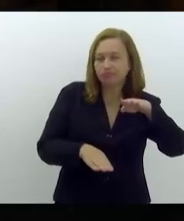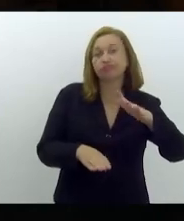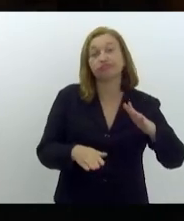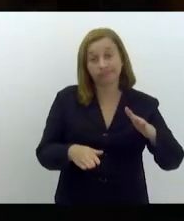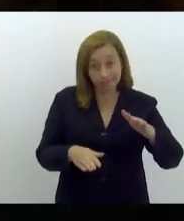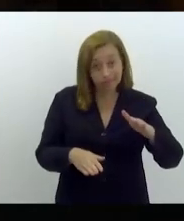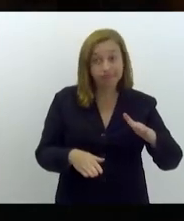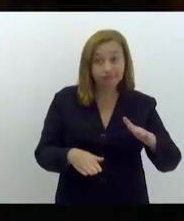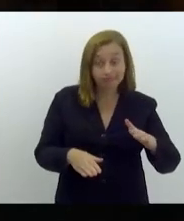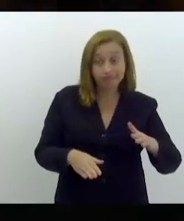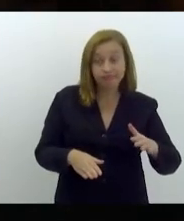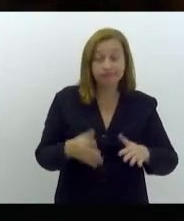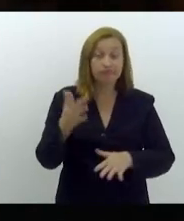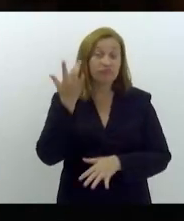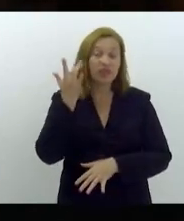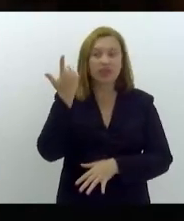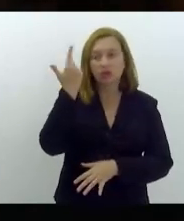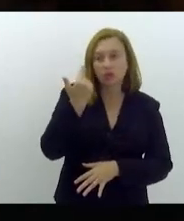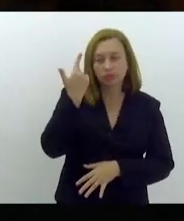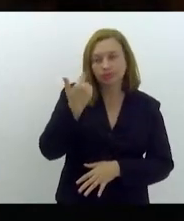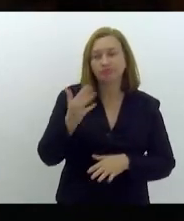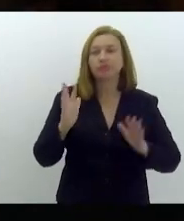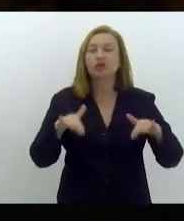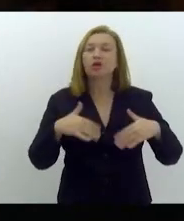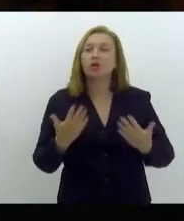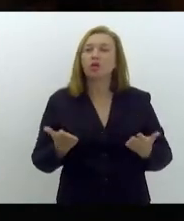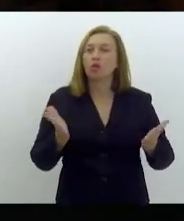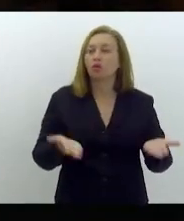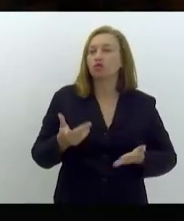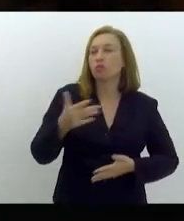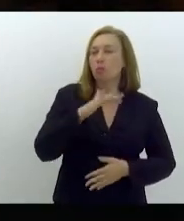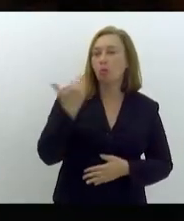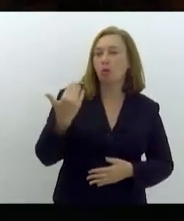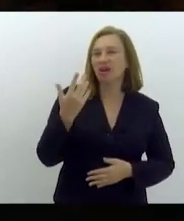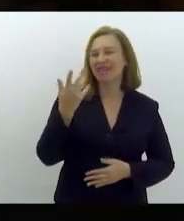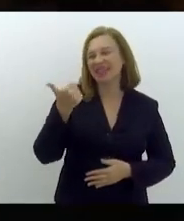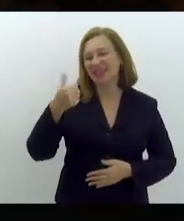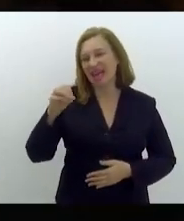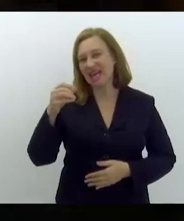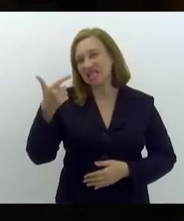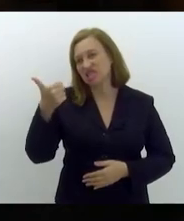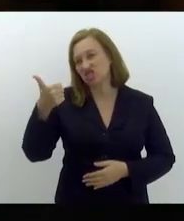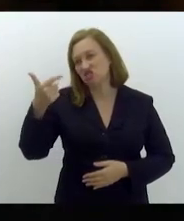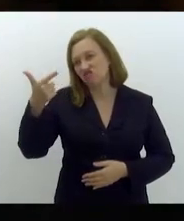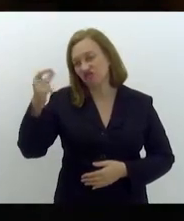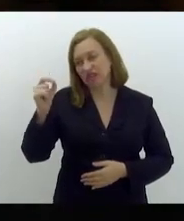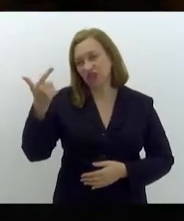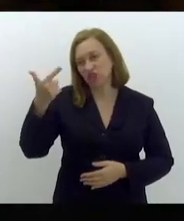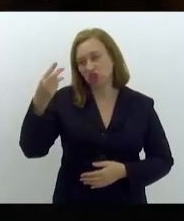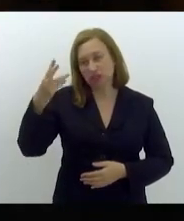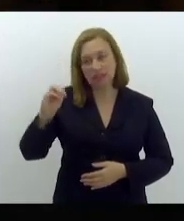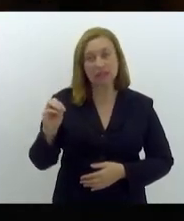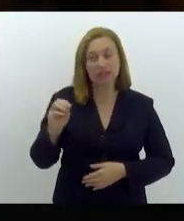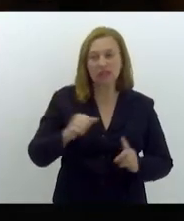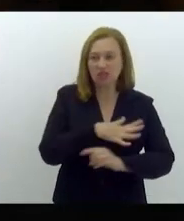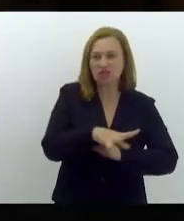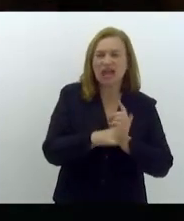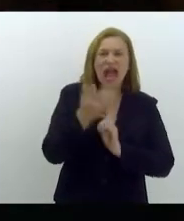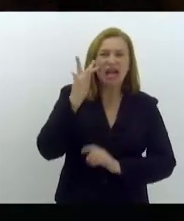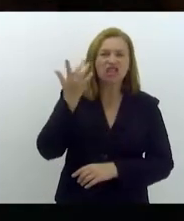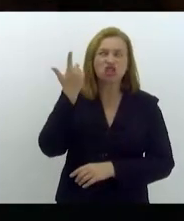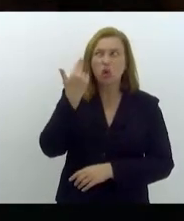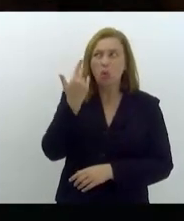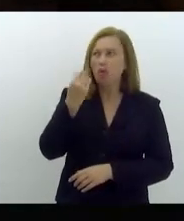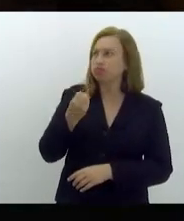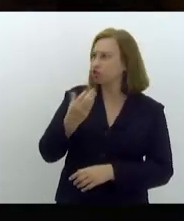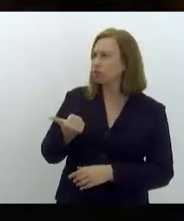colocam que se naturalizam então se hoje morre 10 20 30 e a sociedade acha que isso é normal que